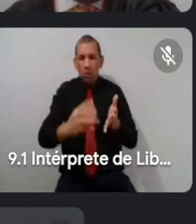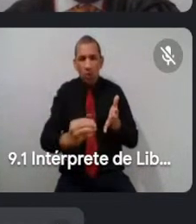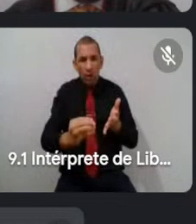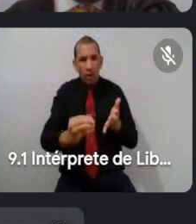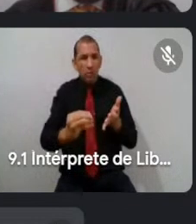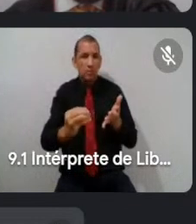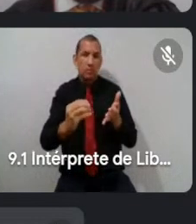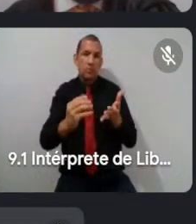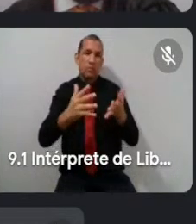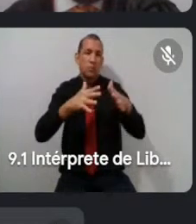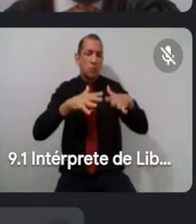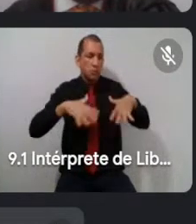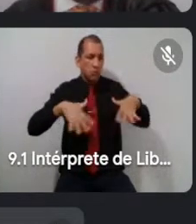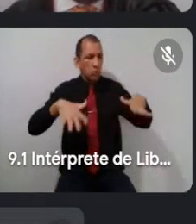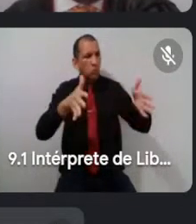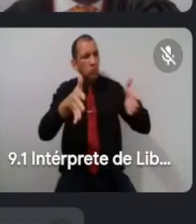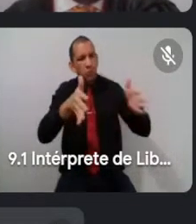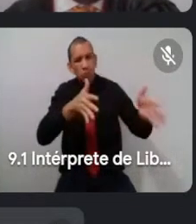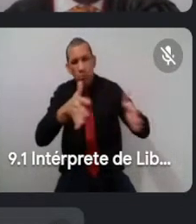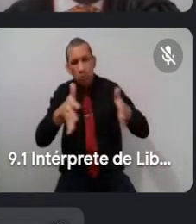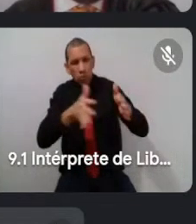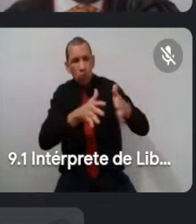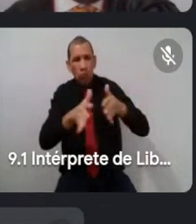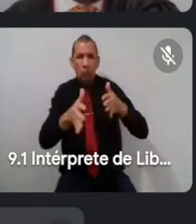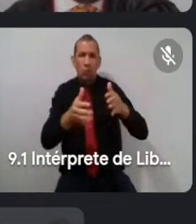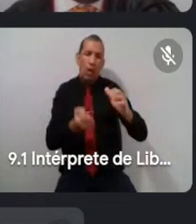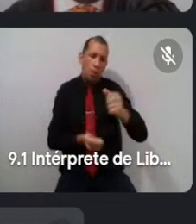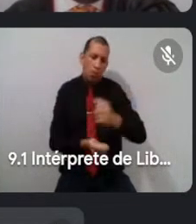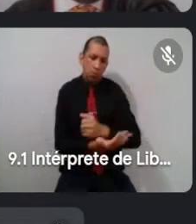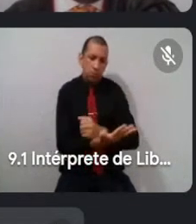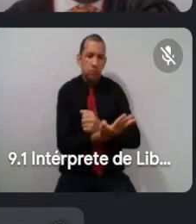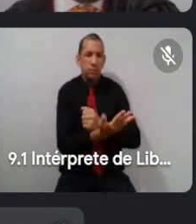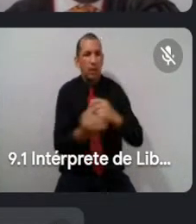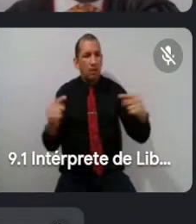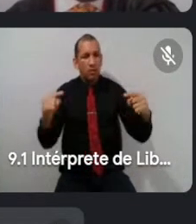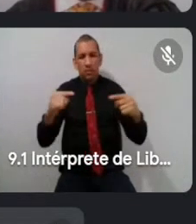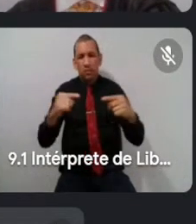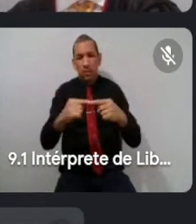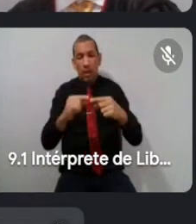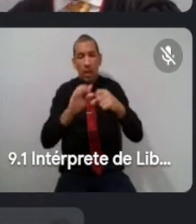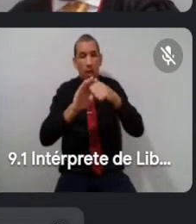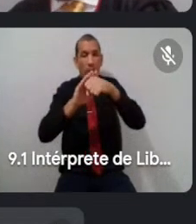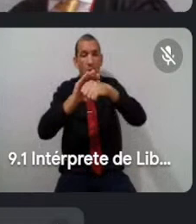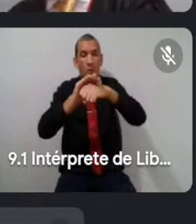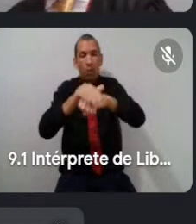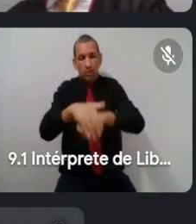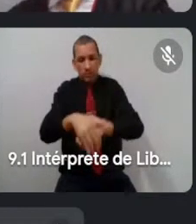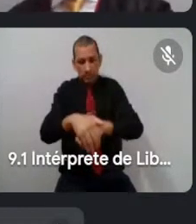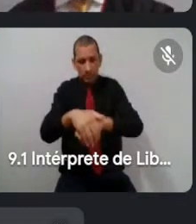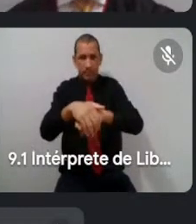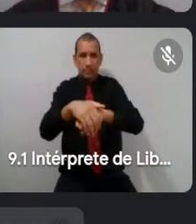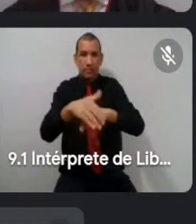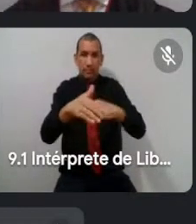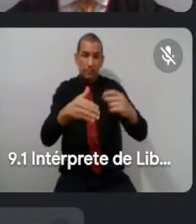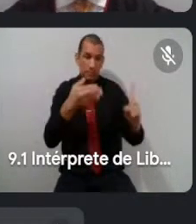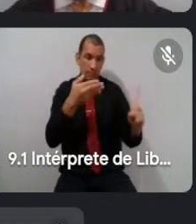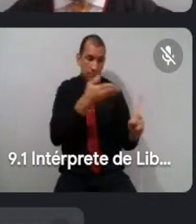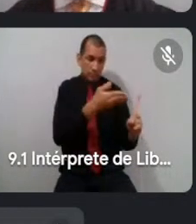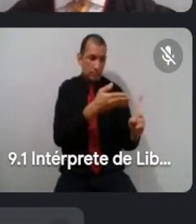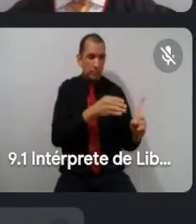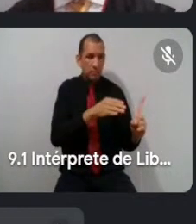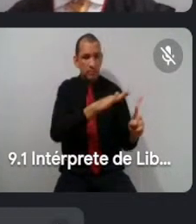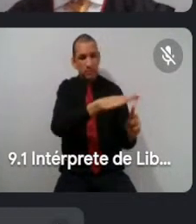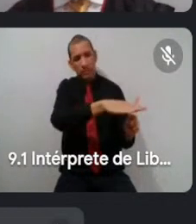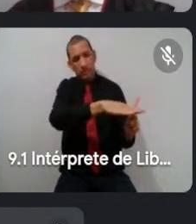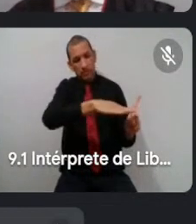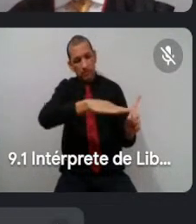as circunstâncias que envolvem os atos de corrupção a noite com a testemunha tendo que entrar